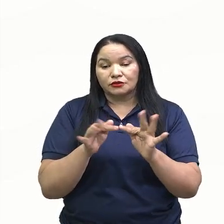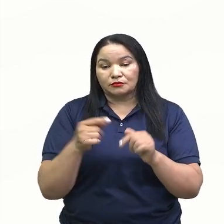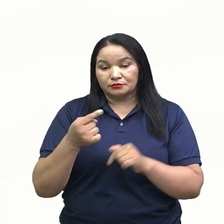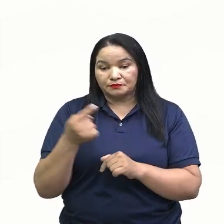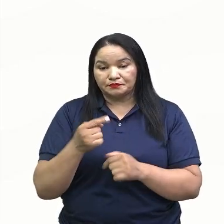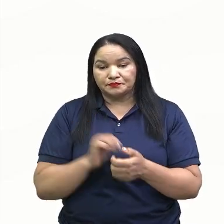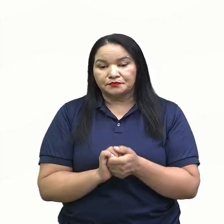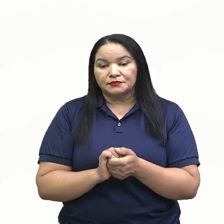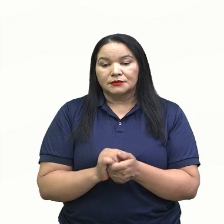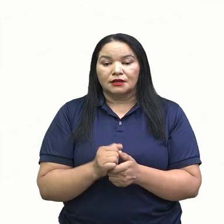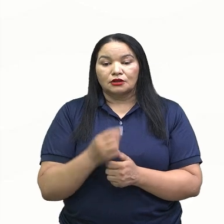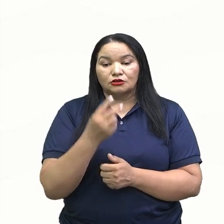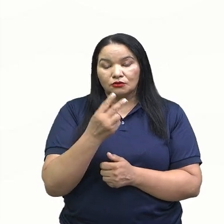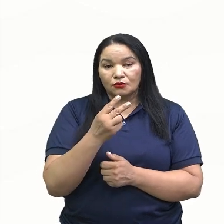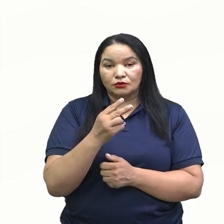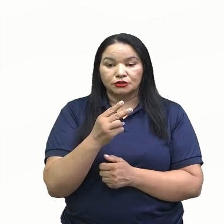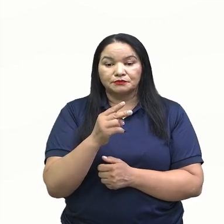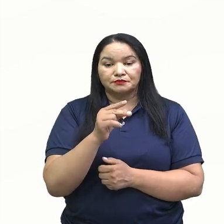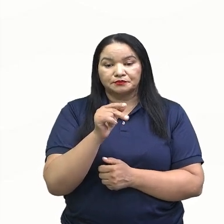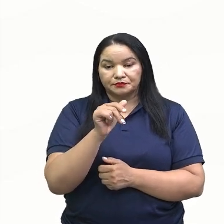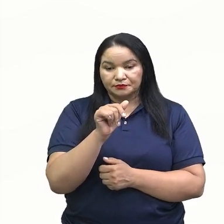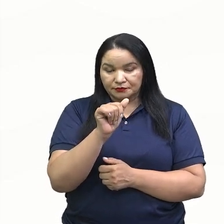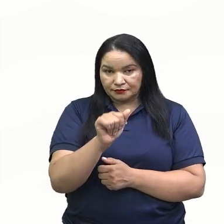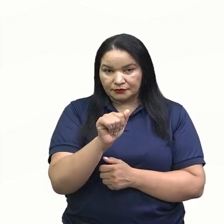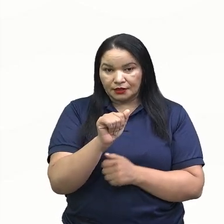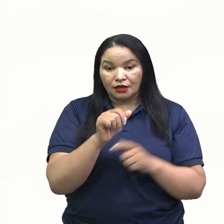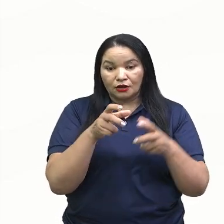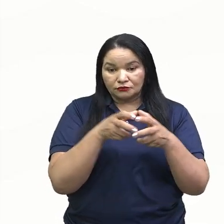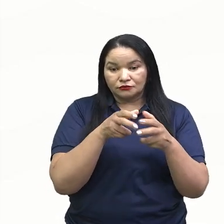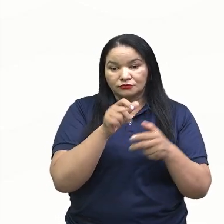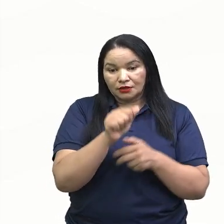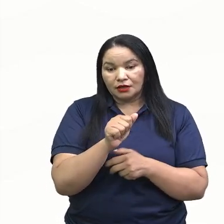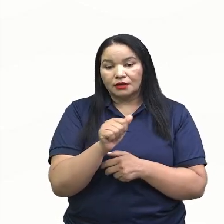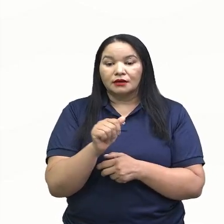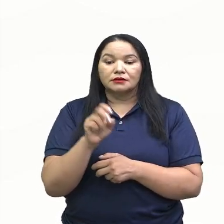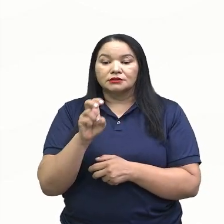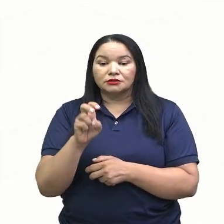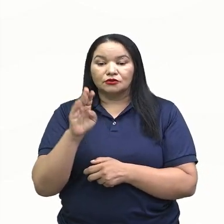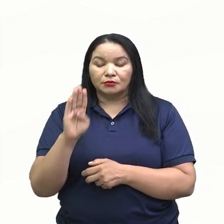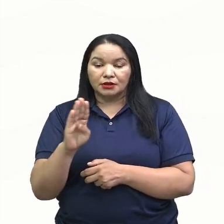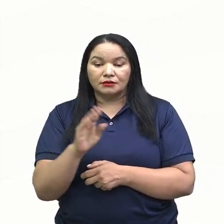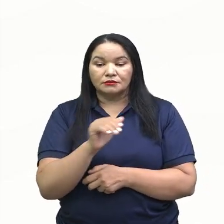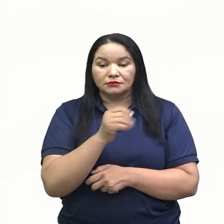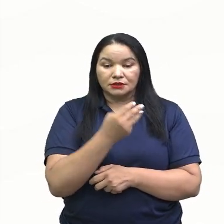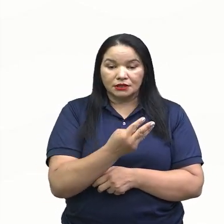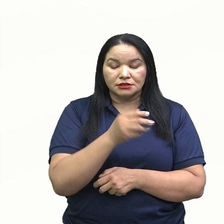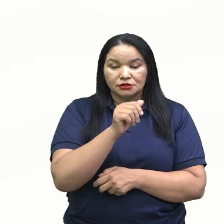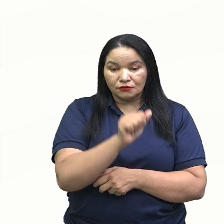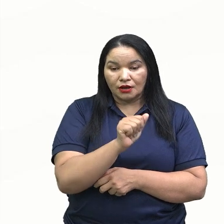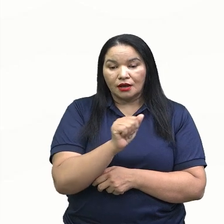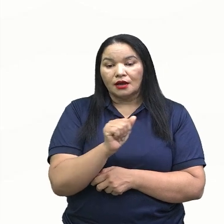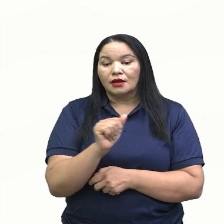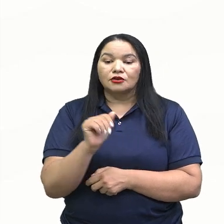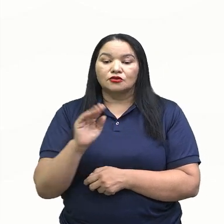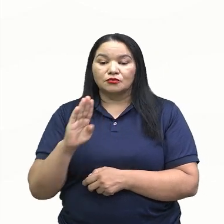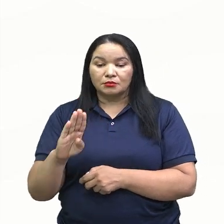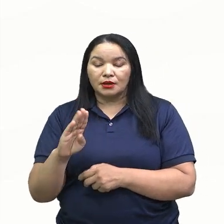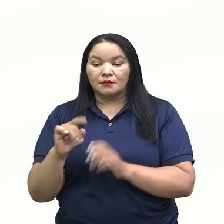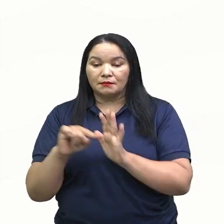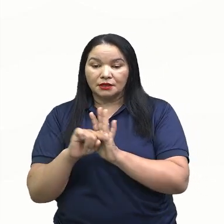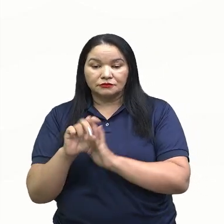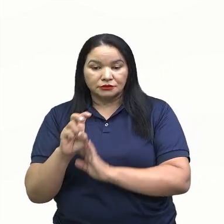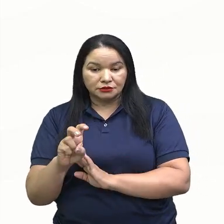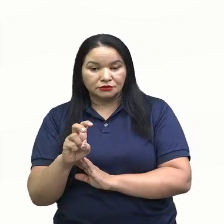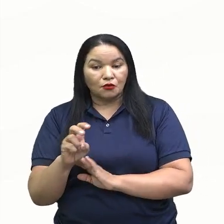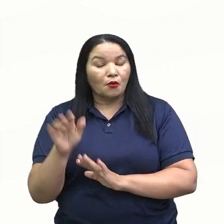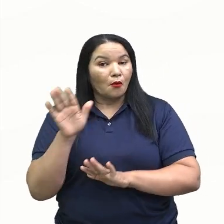2x mais 5, onde 2 é o a e b é o 5, 3 é o a, o b é menos 5. Aqui,